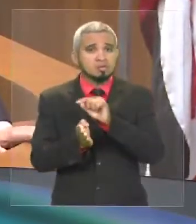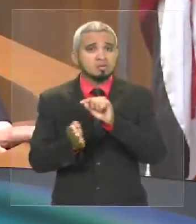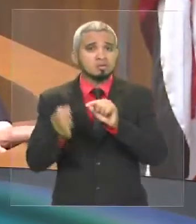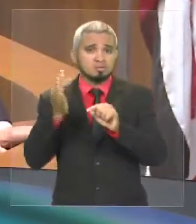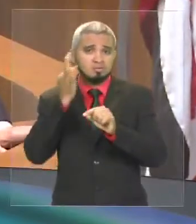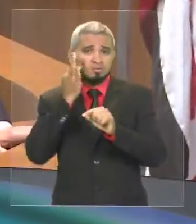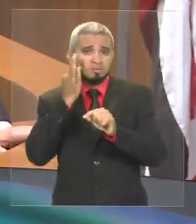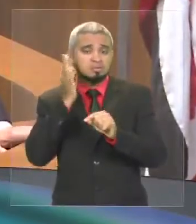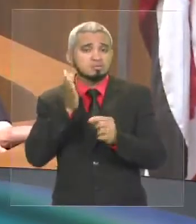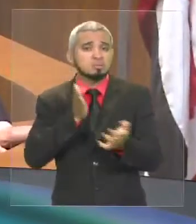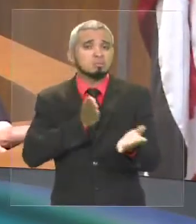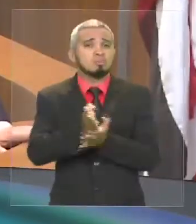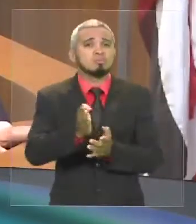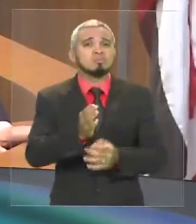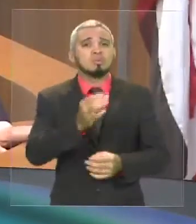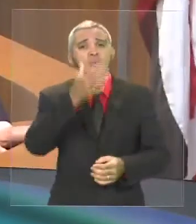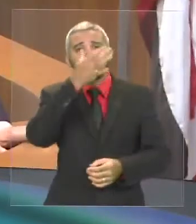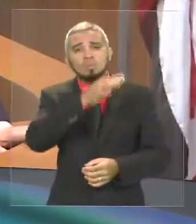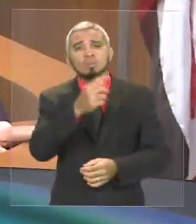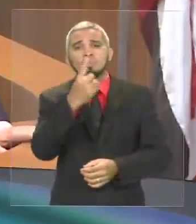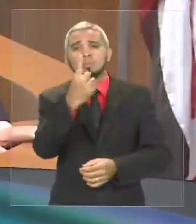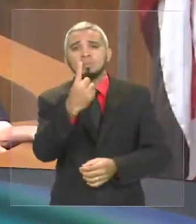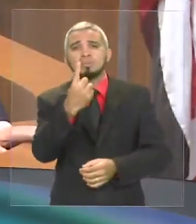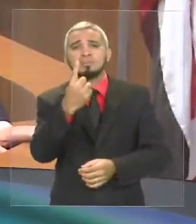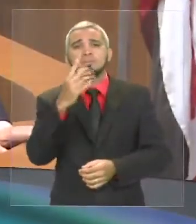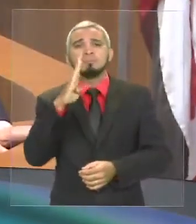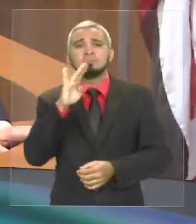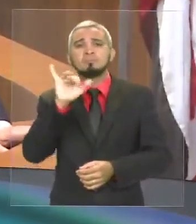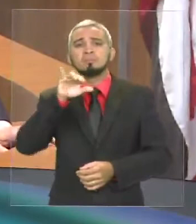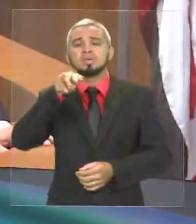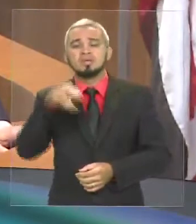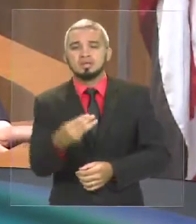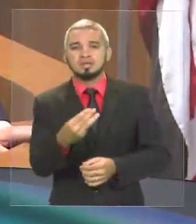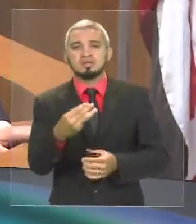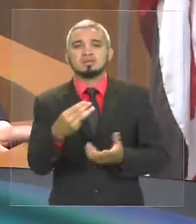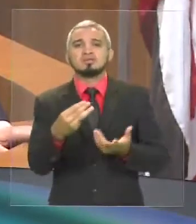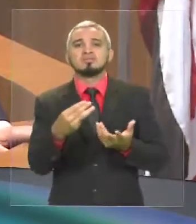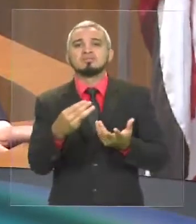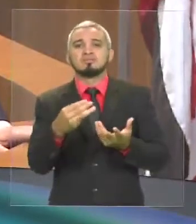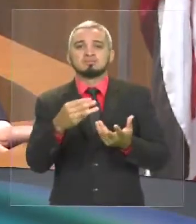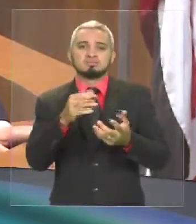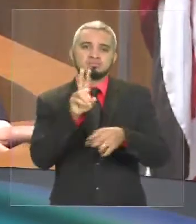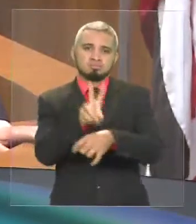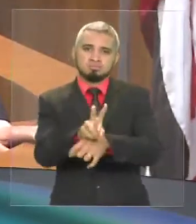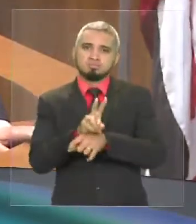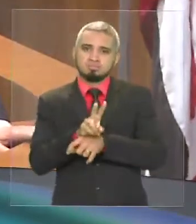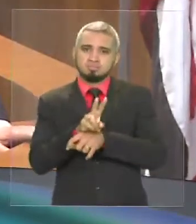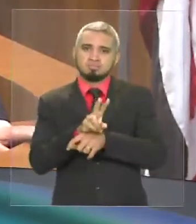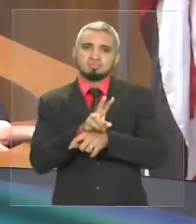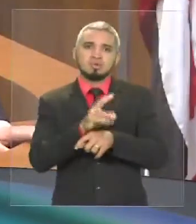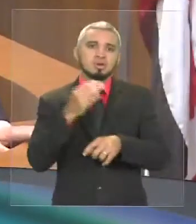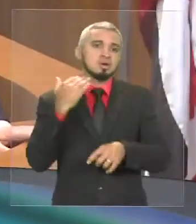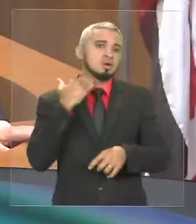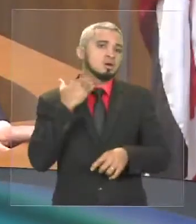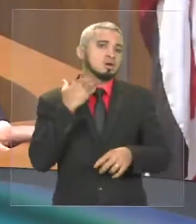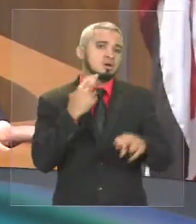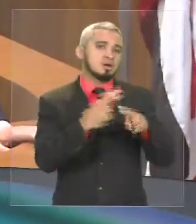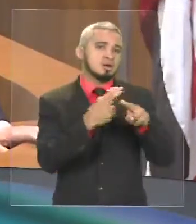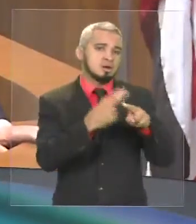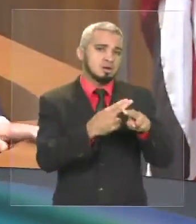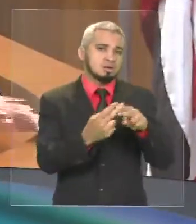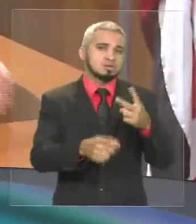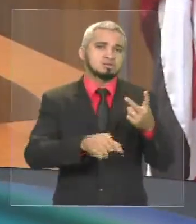Curso, quase R$1 bilhão em empréstimos. Empréstimos junto à Caixa Econômica Federal, empréstimos junto ao Banco do